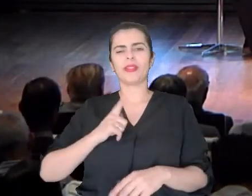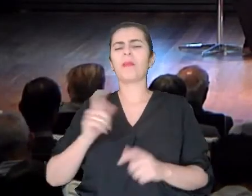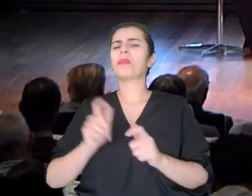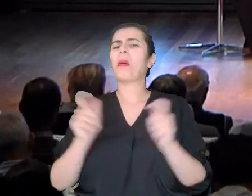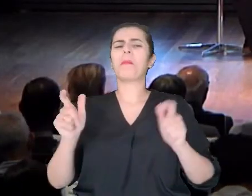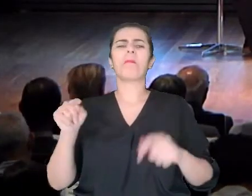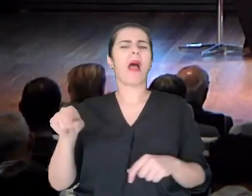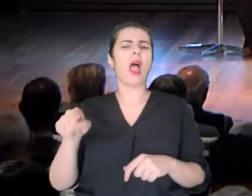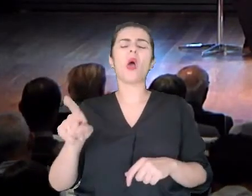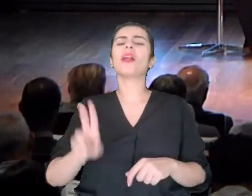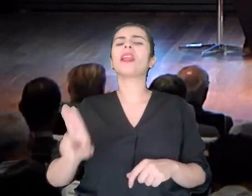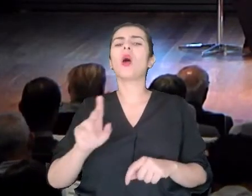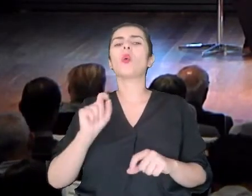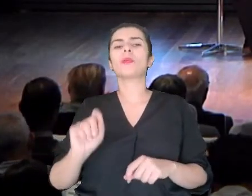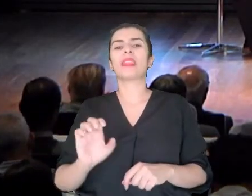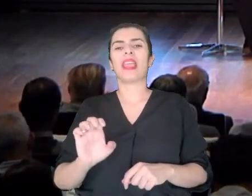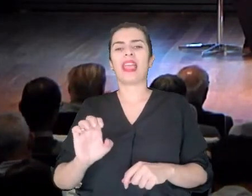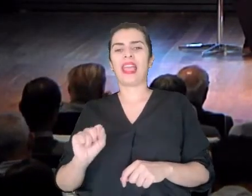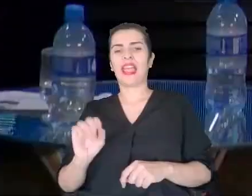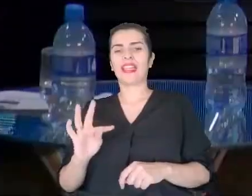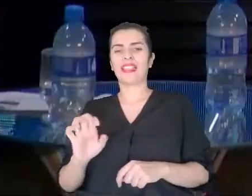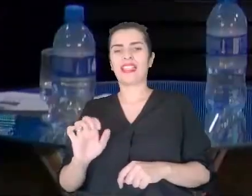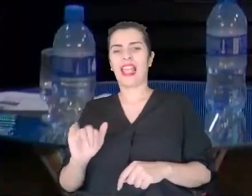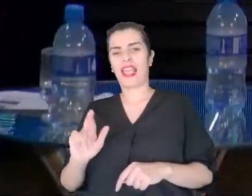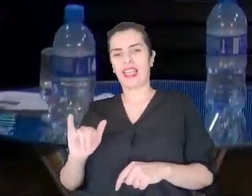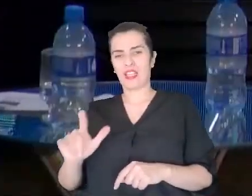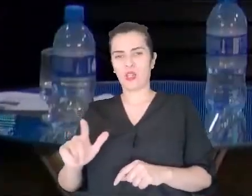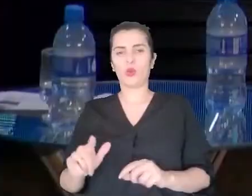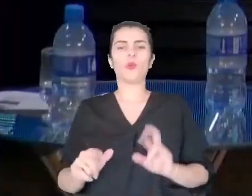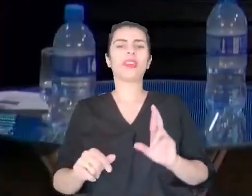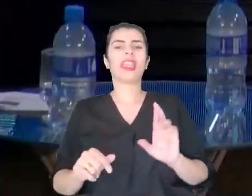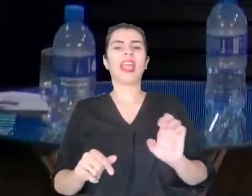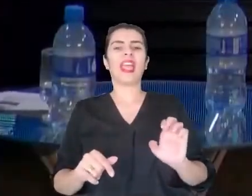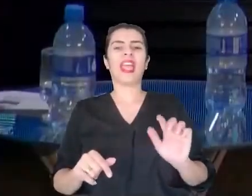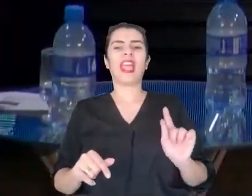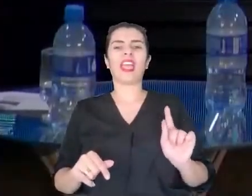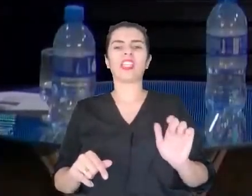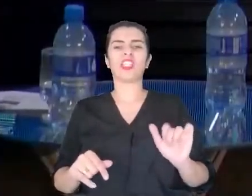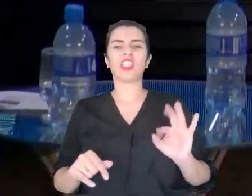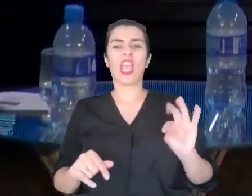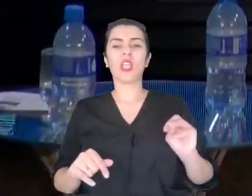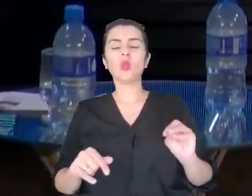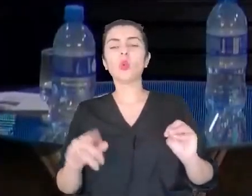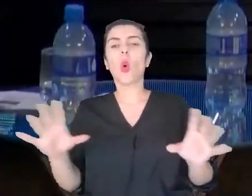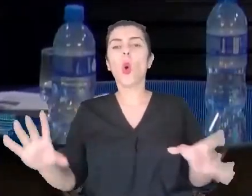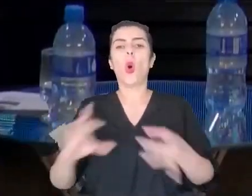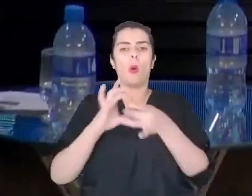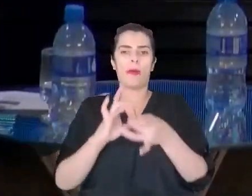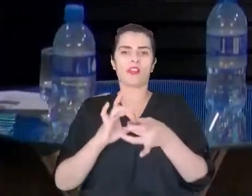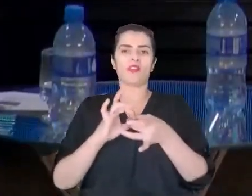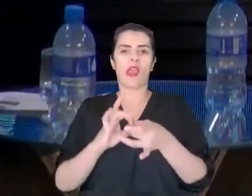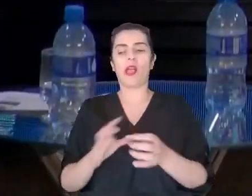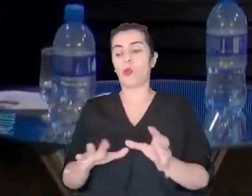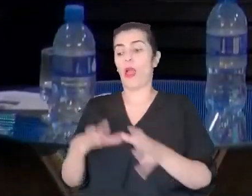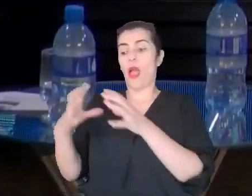com estéreo e rejeito compartilhado, né? Então, existe uma área de estéreo, uma área de rejeito.